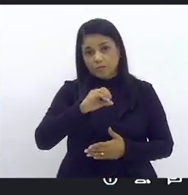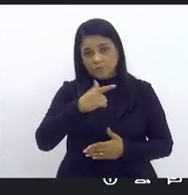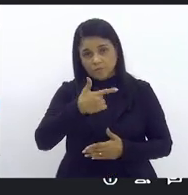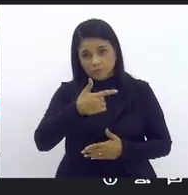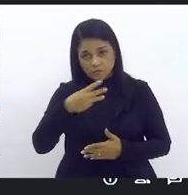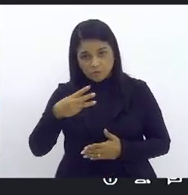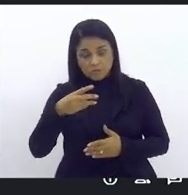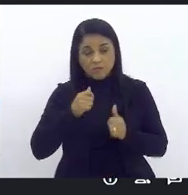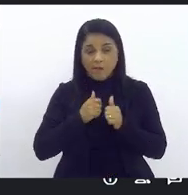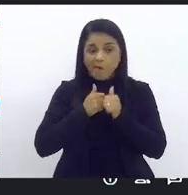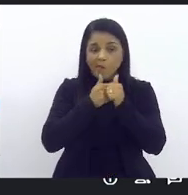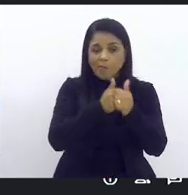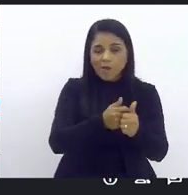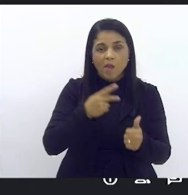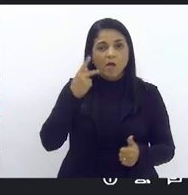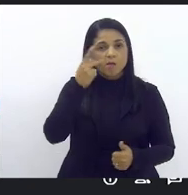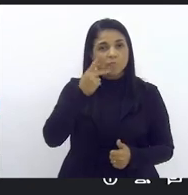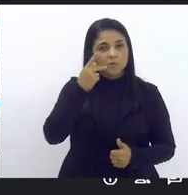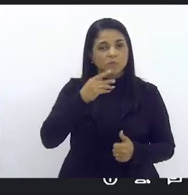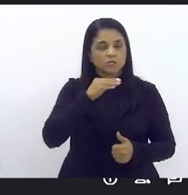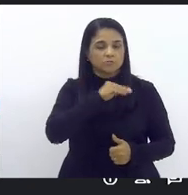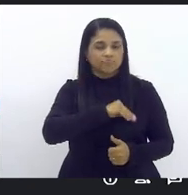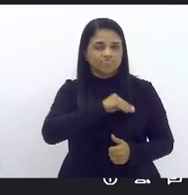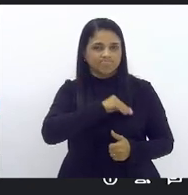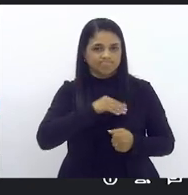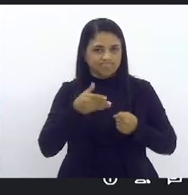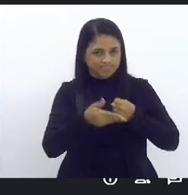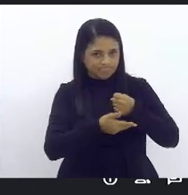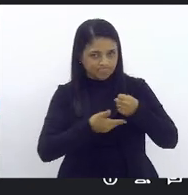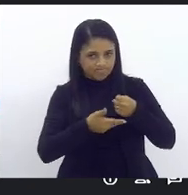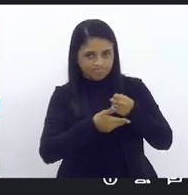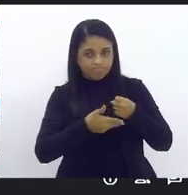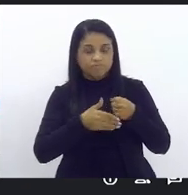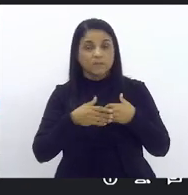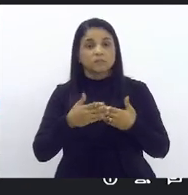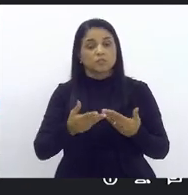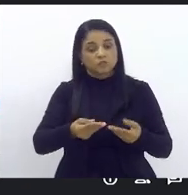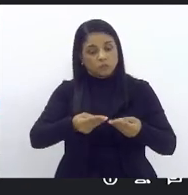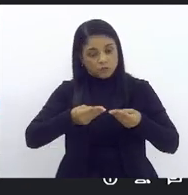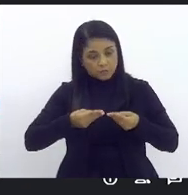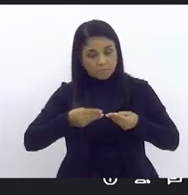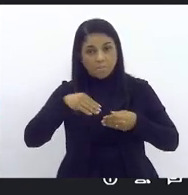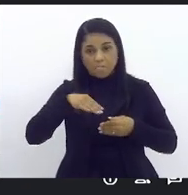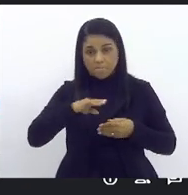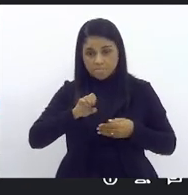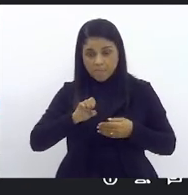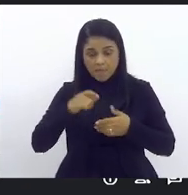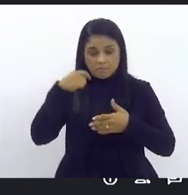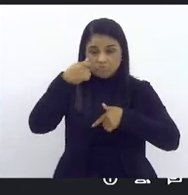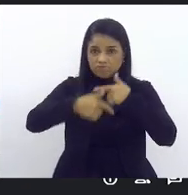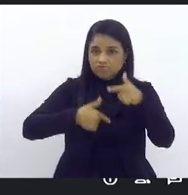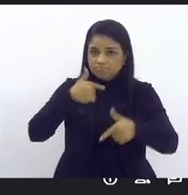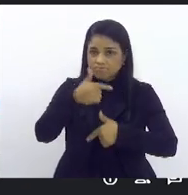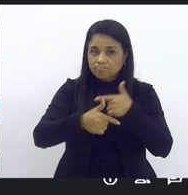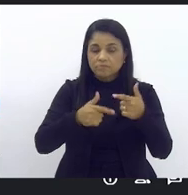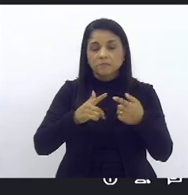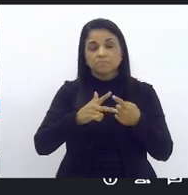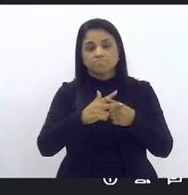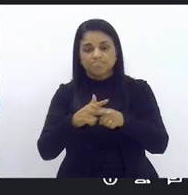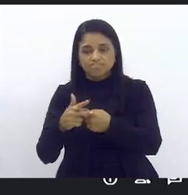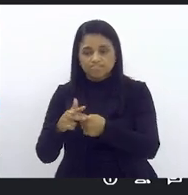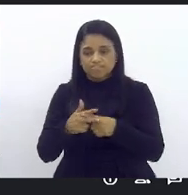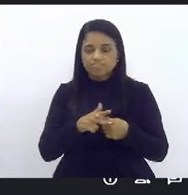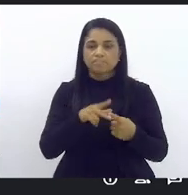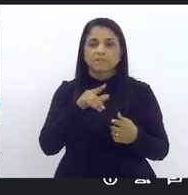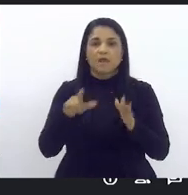objetivo acompanhar a política do piso salarial, mas nós trouxemos para nós a tarefa de propor o aperfeiçoamento da lei